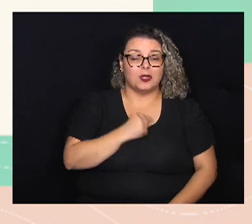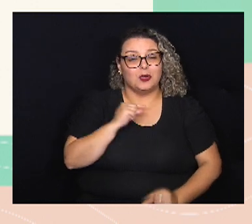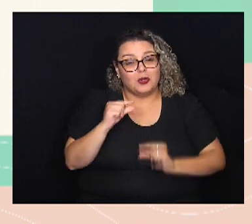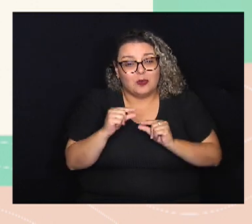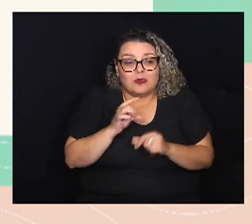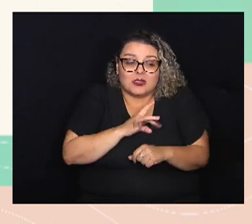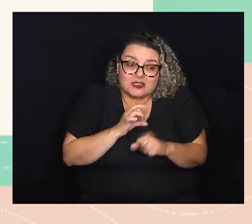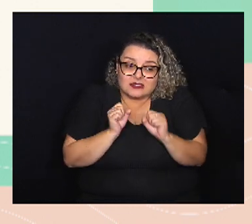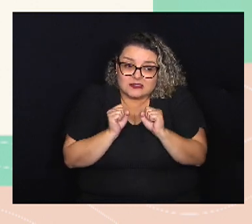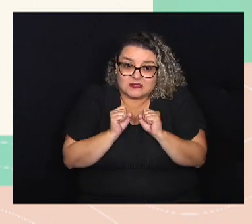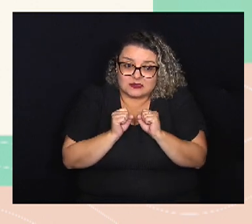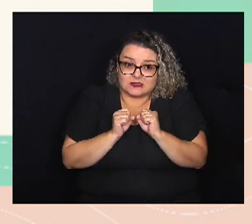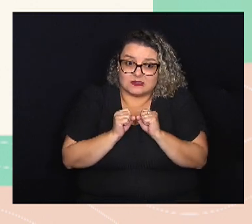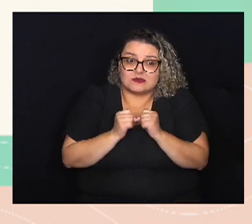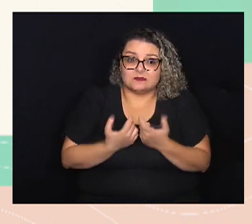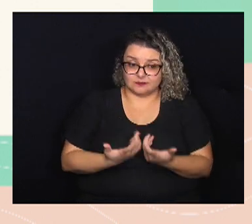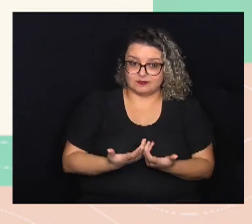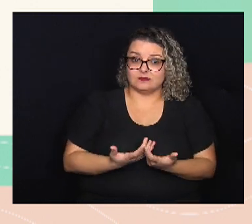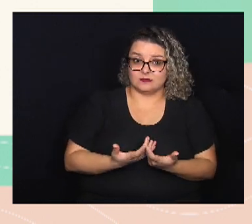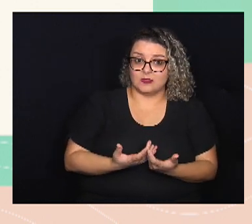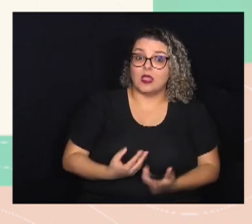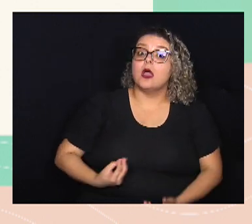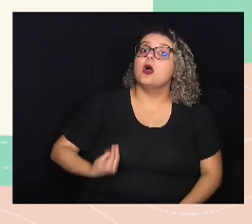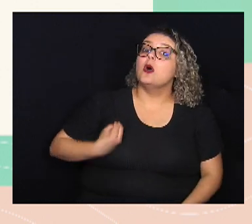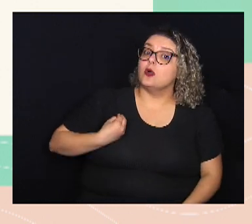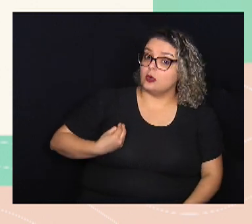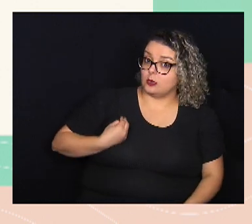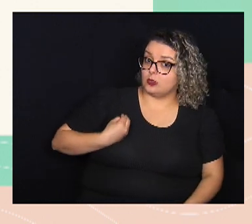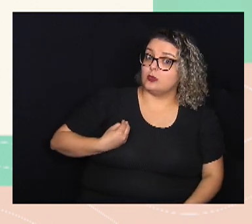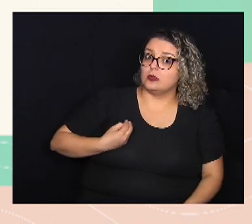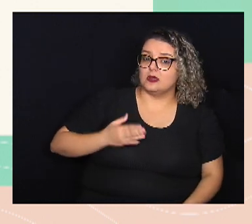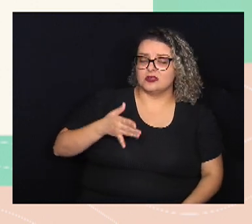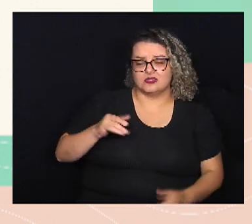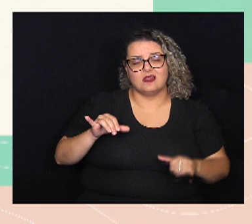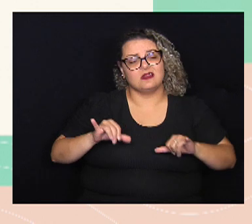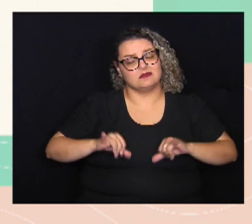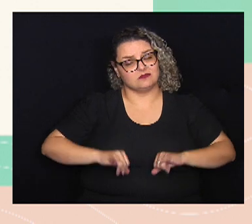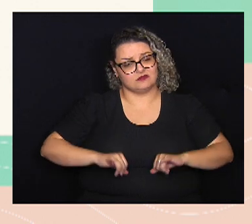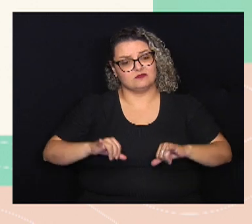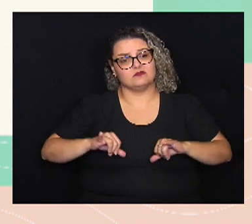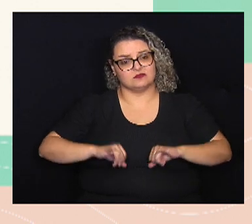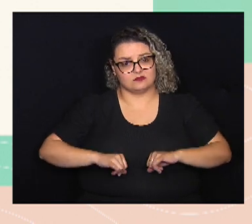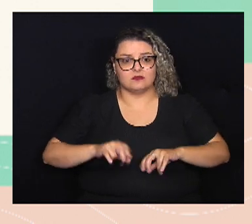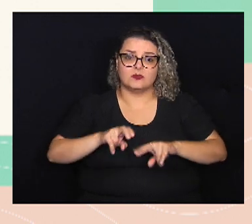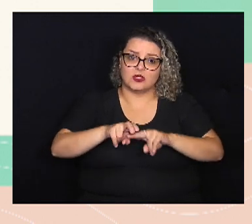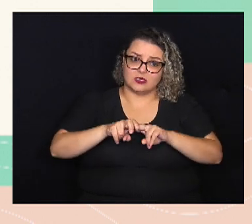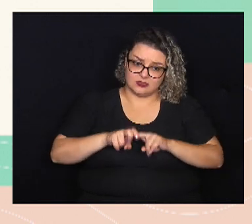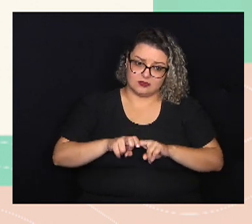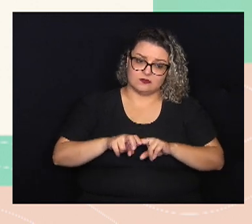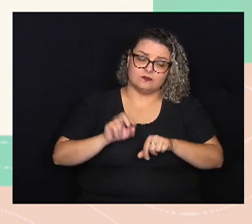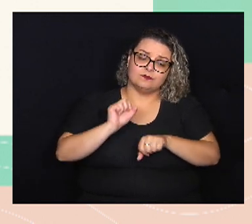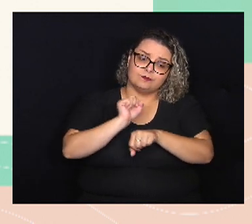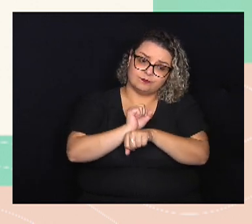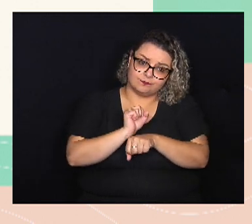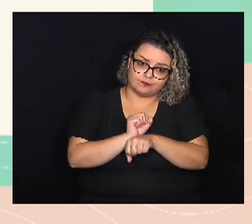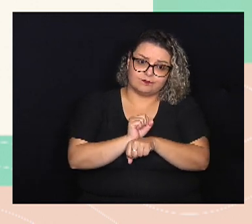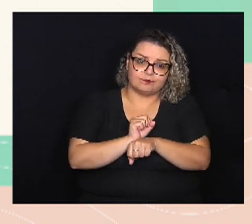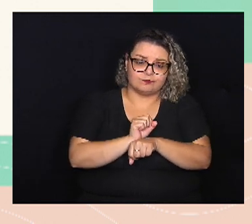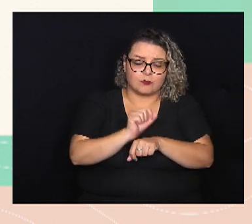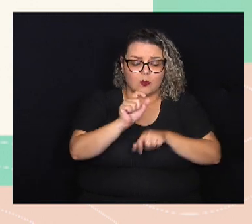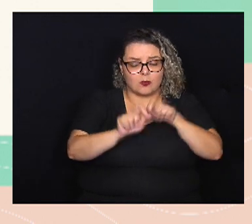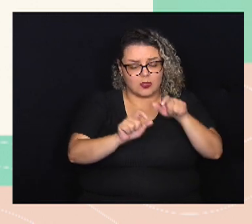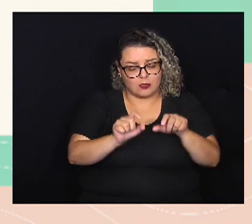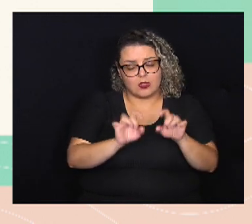assustado Jiba é um sobrevivente e já sofreu muito por isso ele está aguardando alguém muito